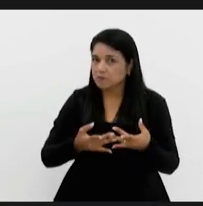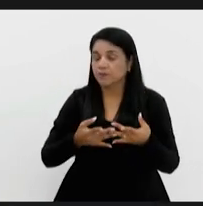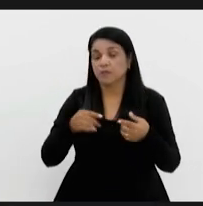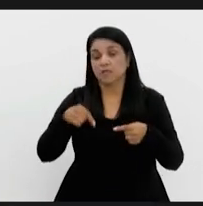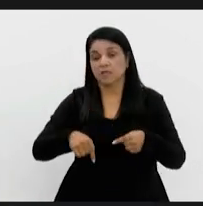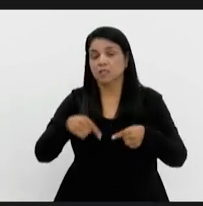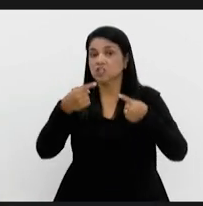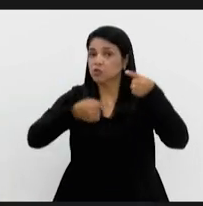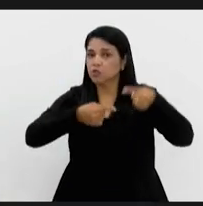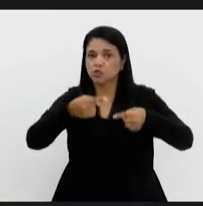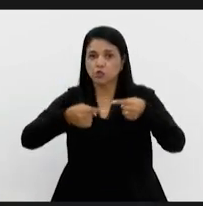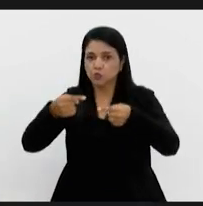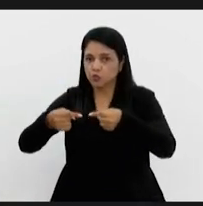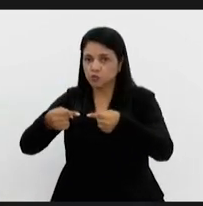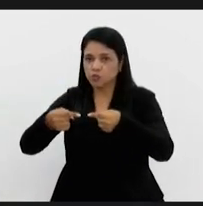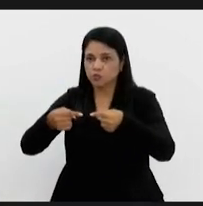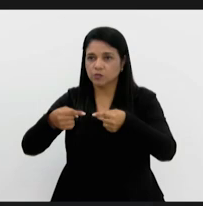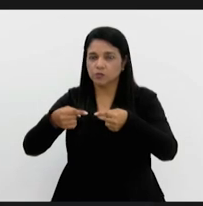aqui aquilo que